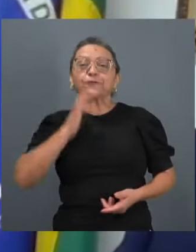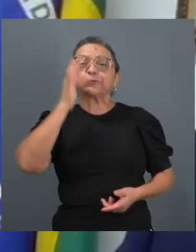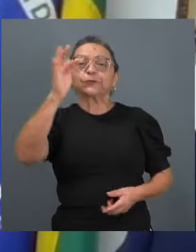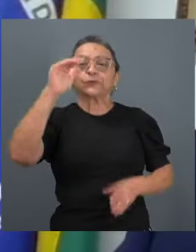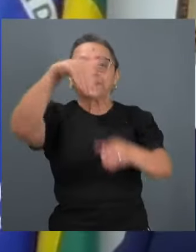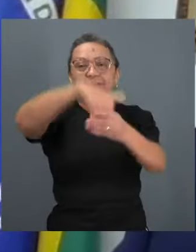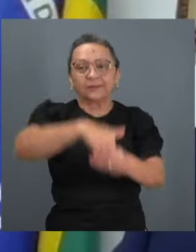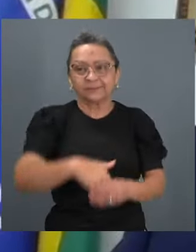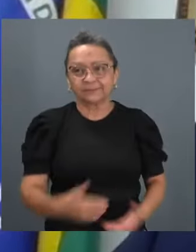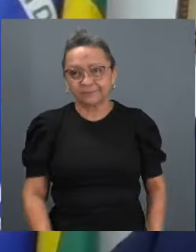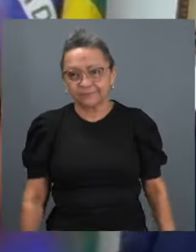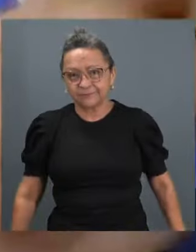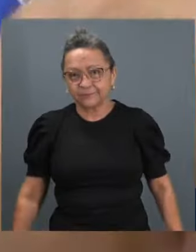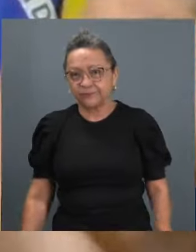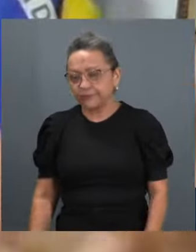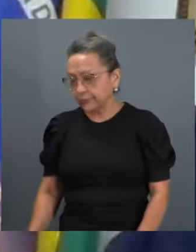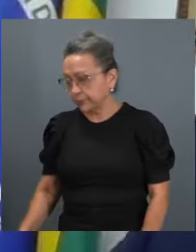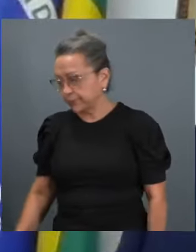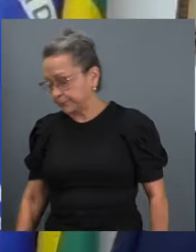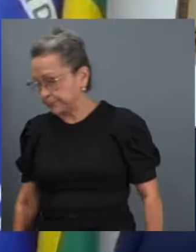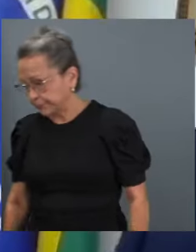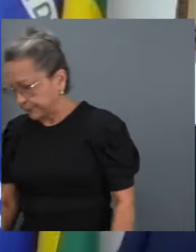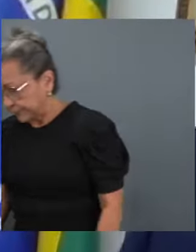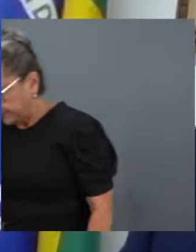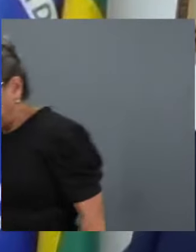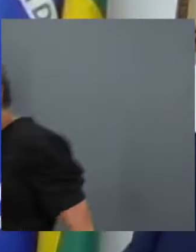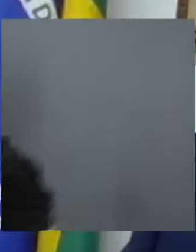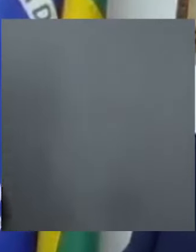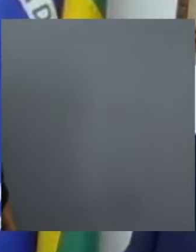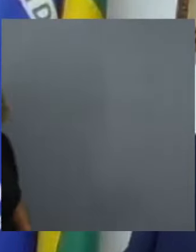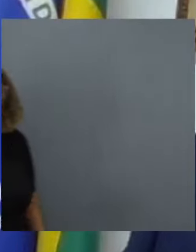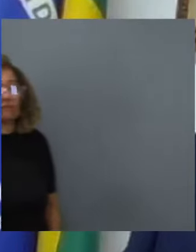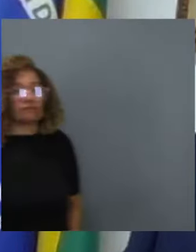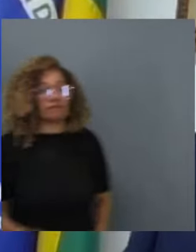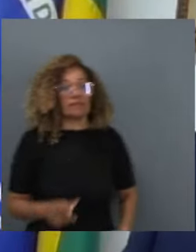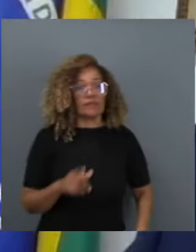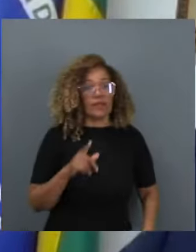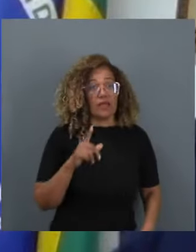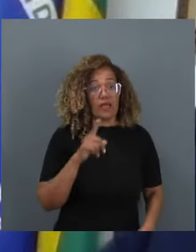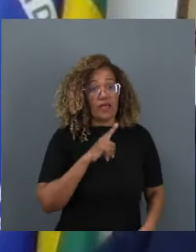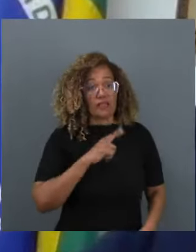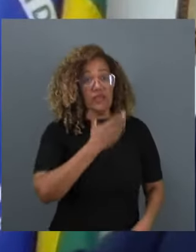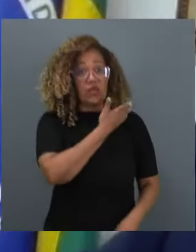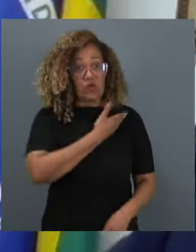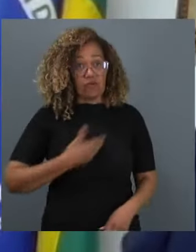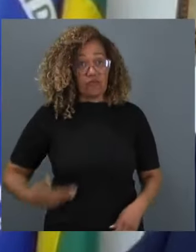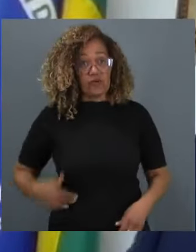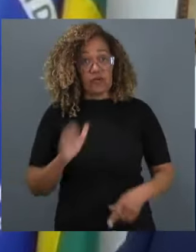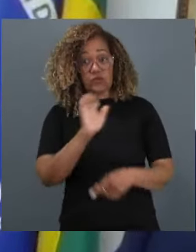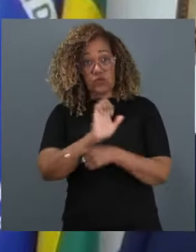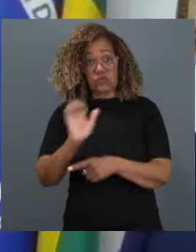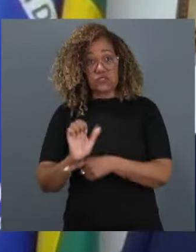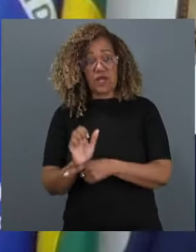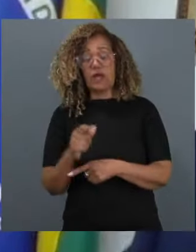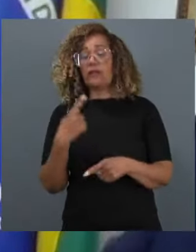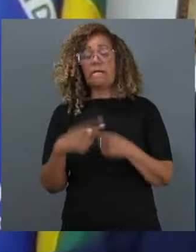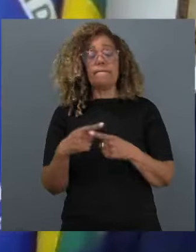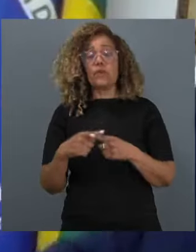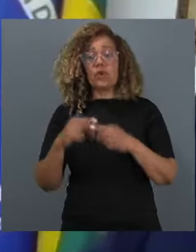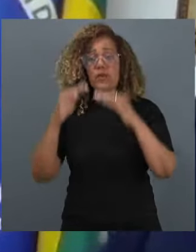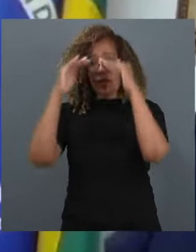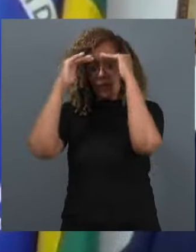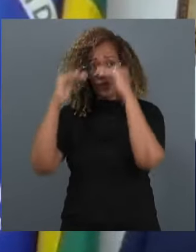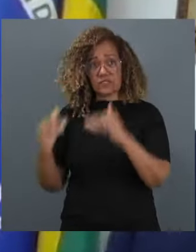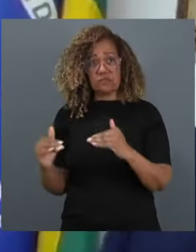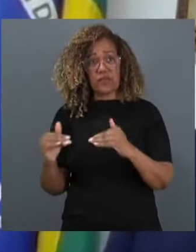eleições. Tem um governador do estado lá, gente. Por que não respeita o governador que foi